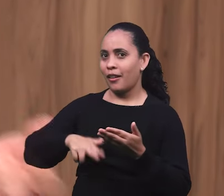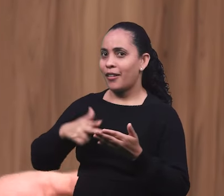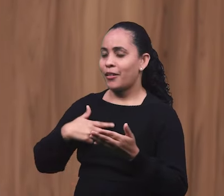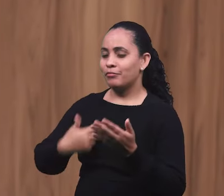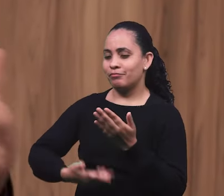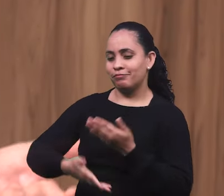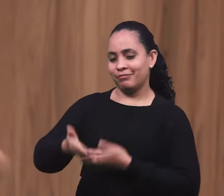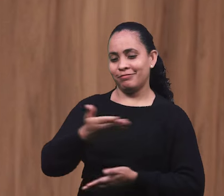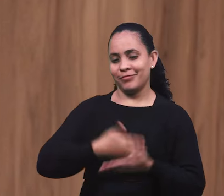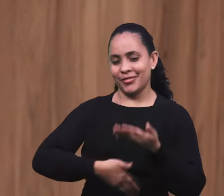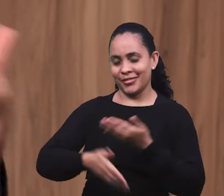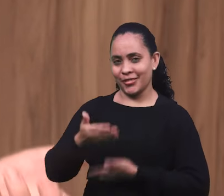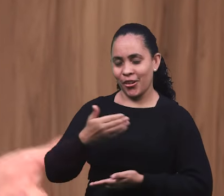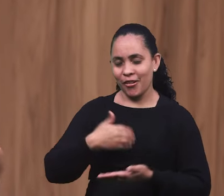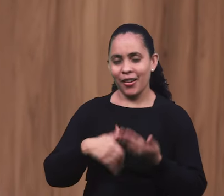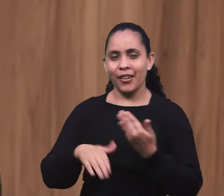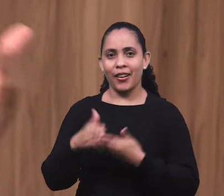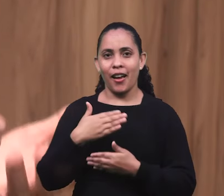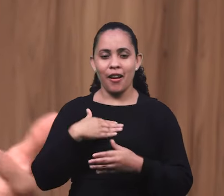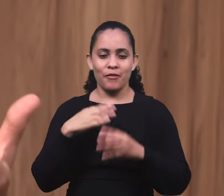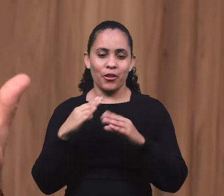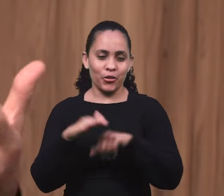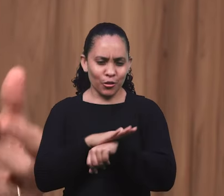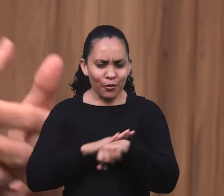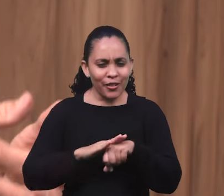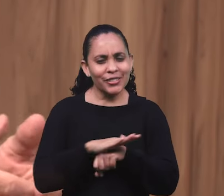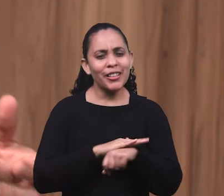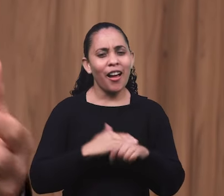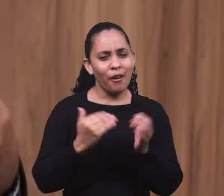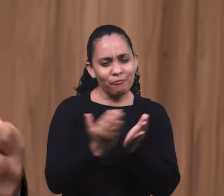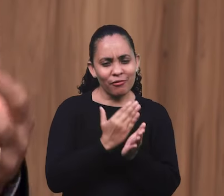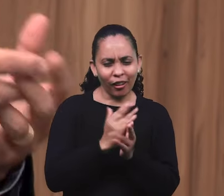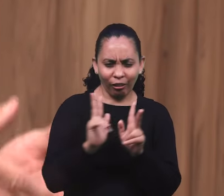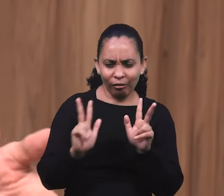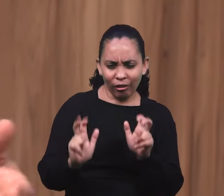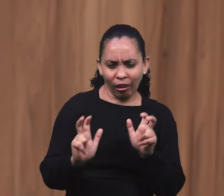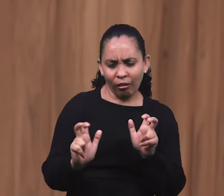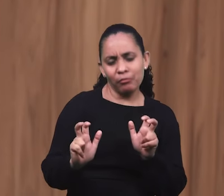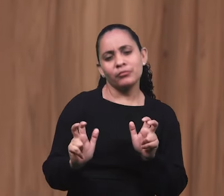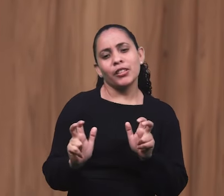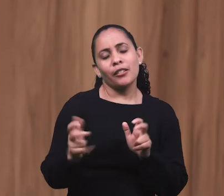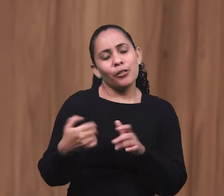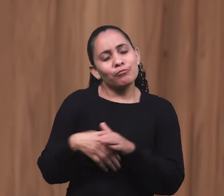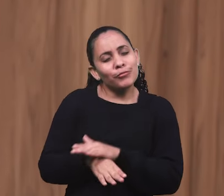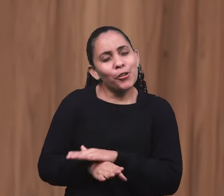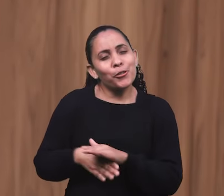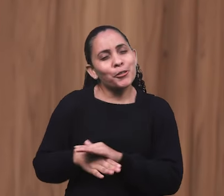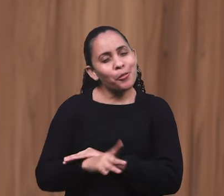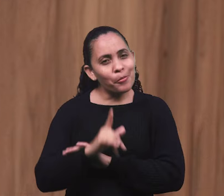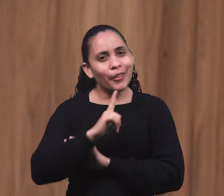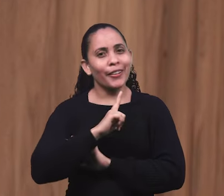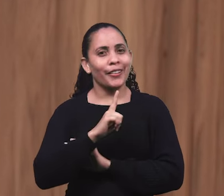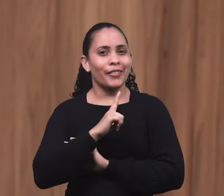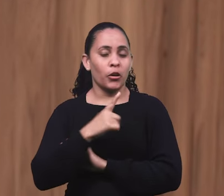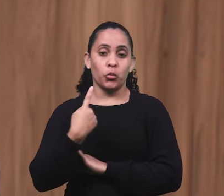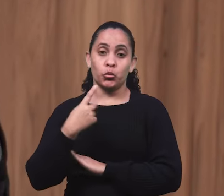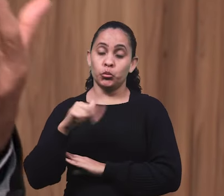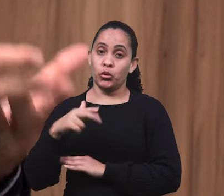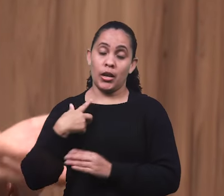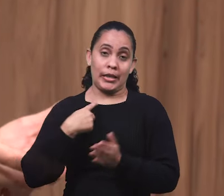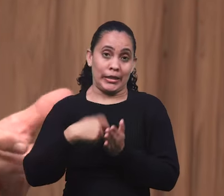ele livros, a gente discutia livros e tal. Então isso é um hábito que eu acabei tendo, né? Eu nunca escrevi livro nenhum,